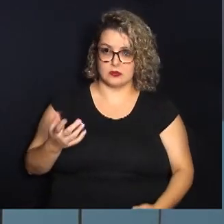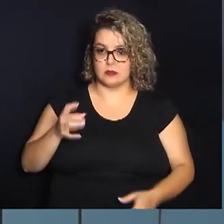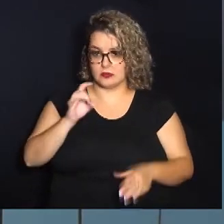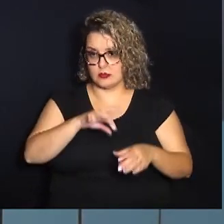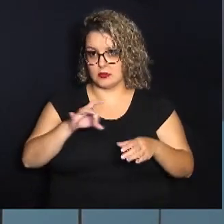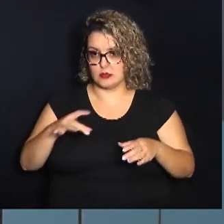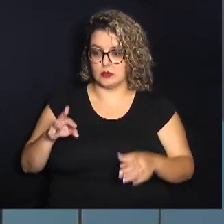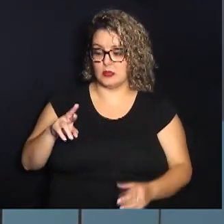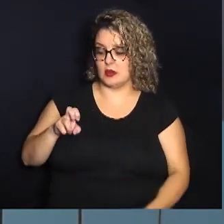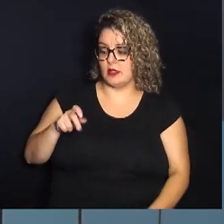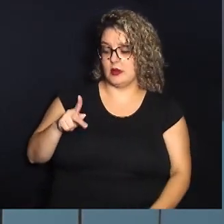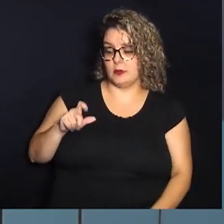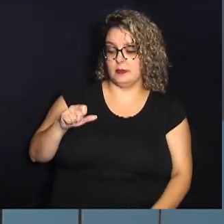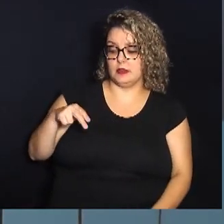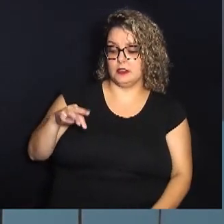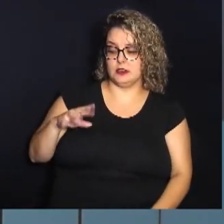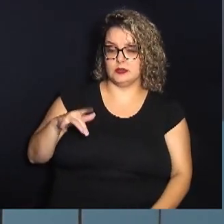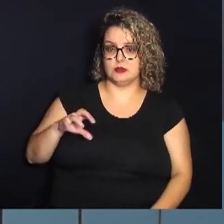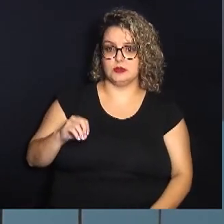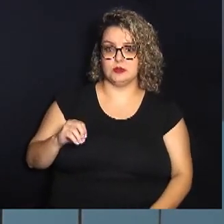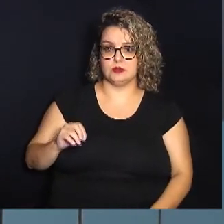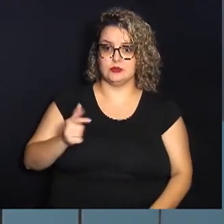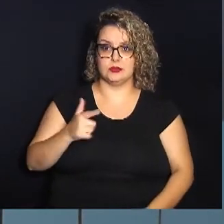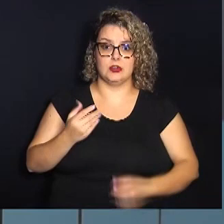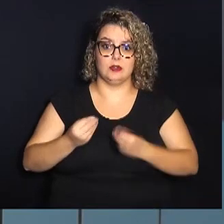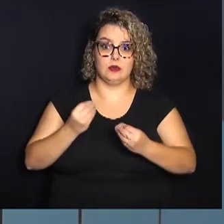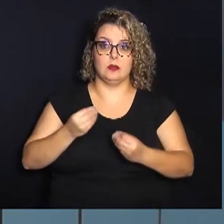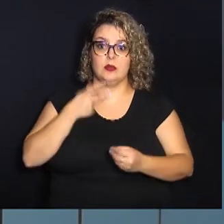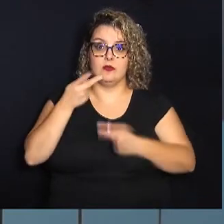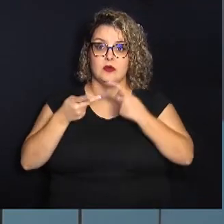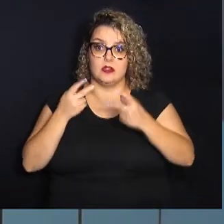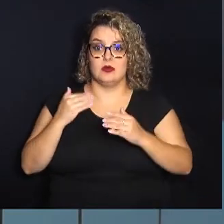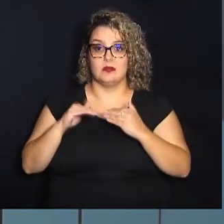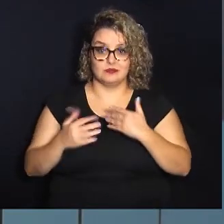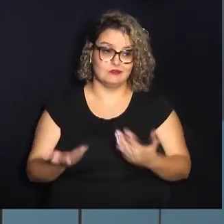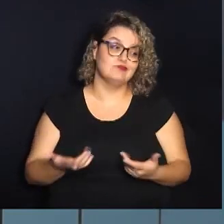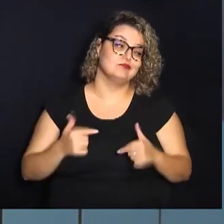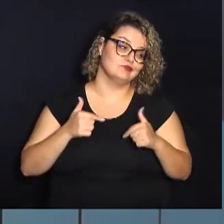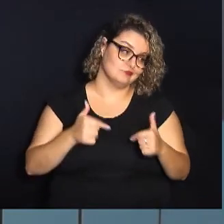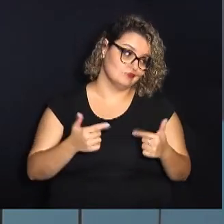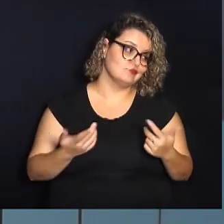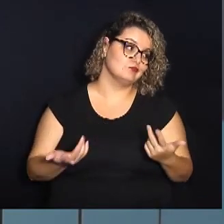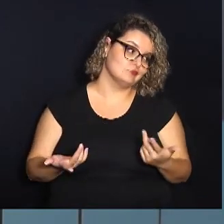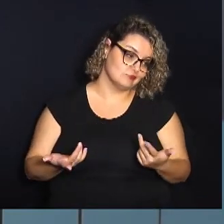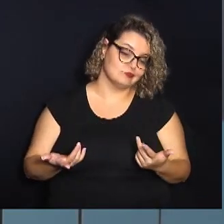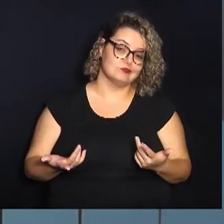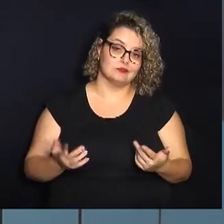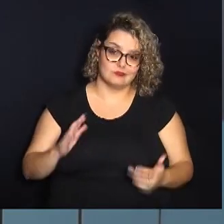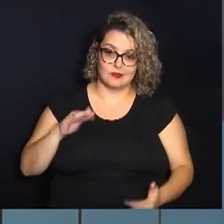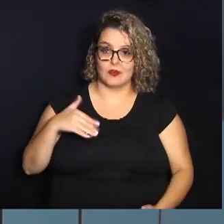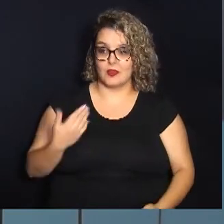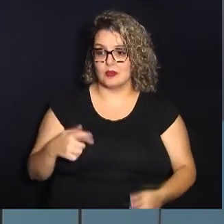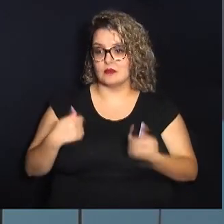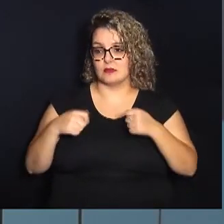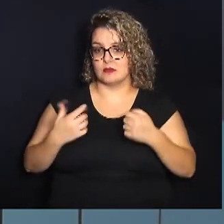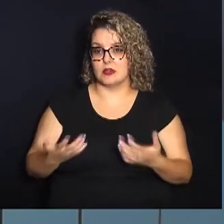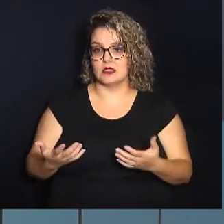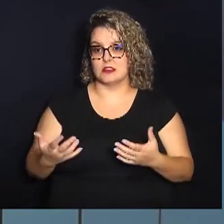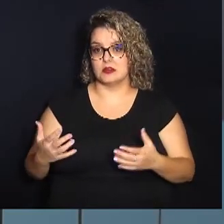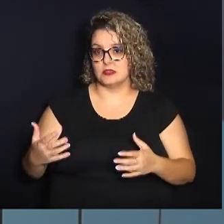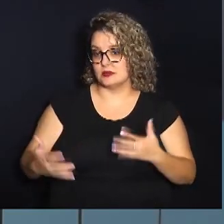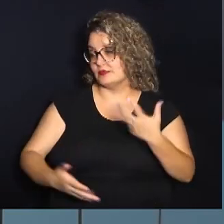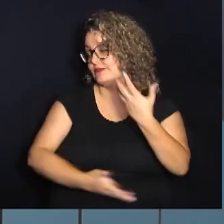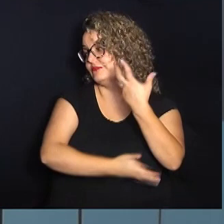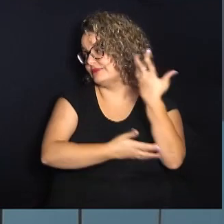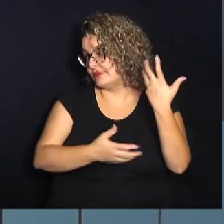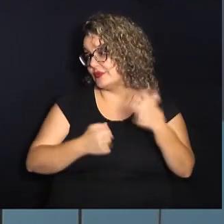como a gente falar contra de forma alguma, mas a gente fica muito chateada quando tem que tirar a árvore, né, porque foram anos, a